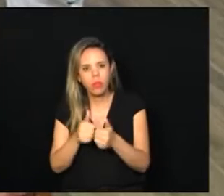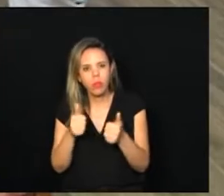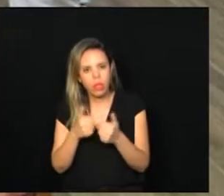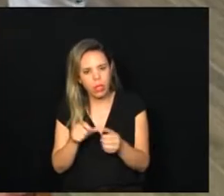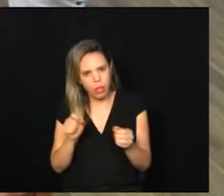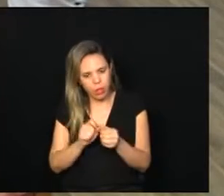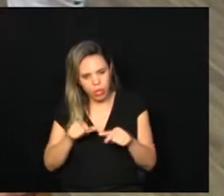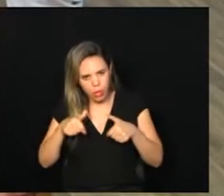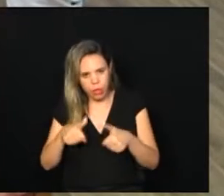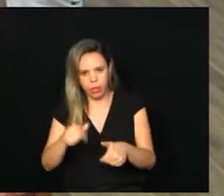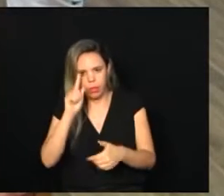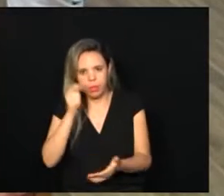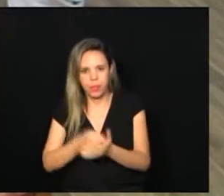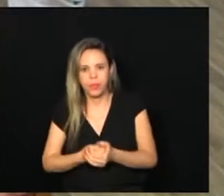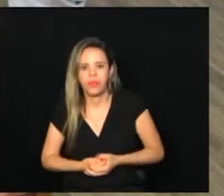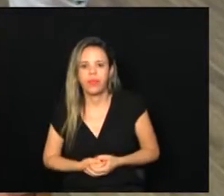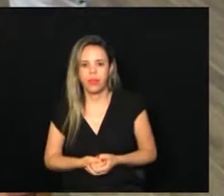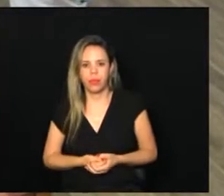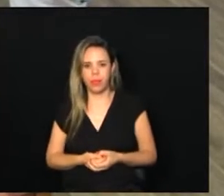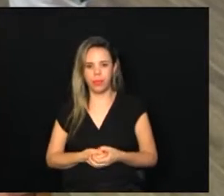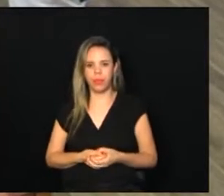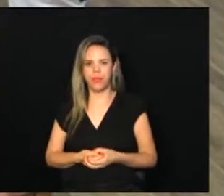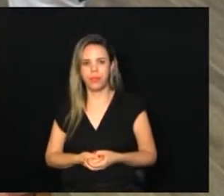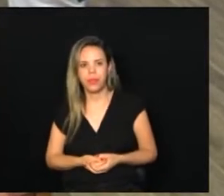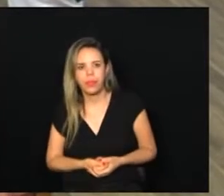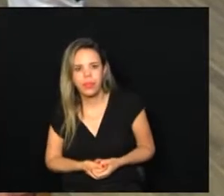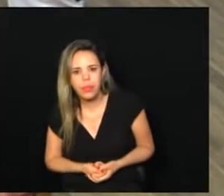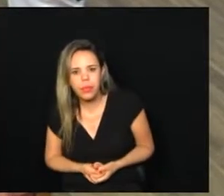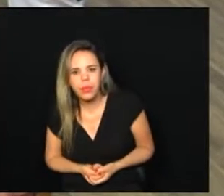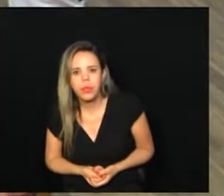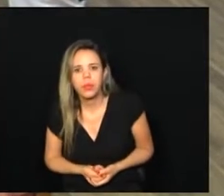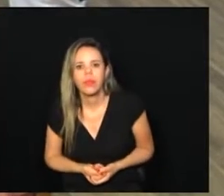Transportes a tomar essa decisão?